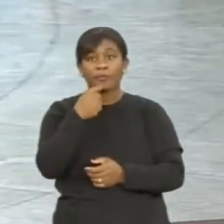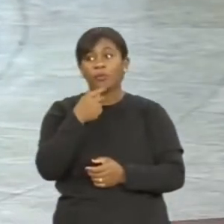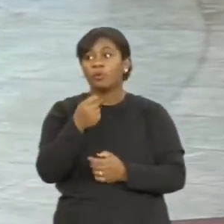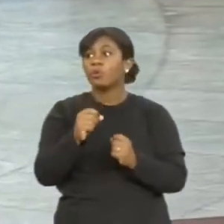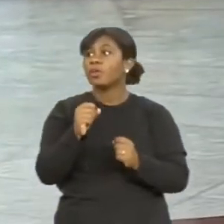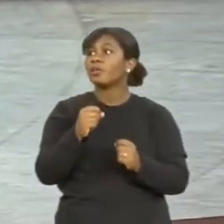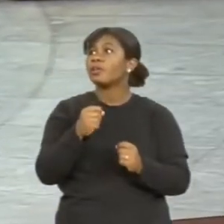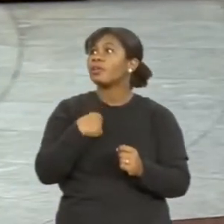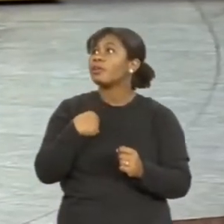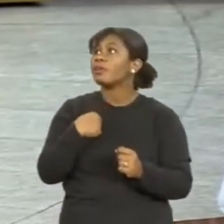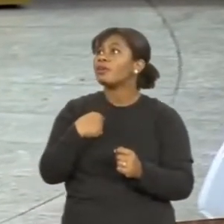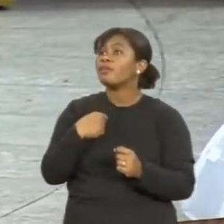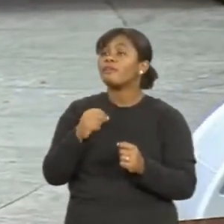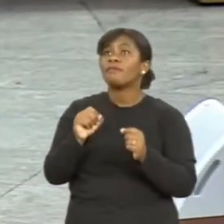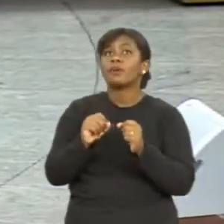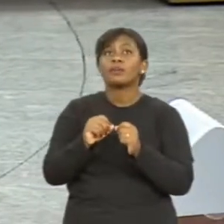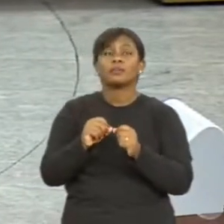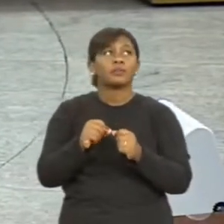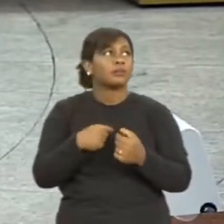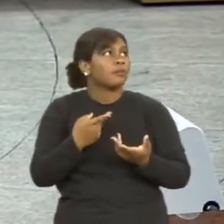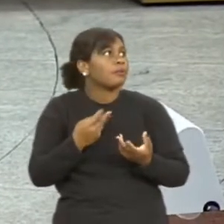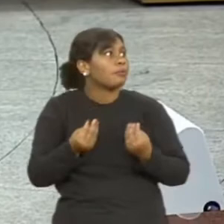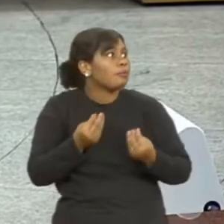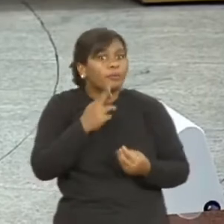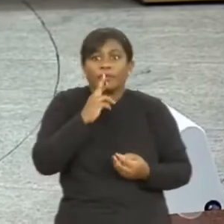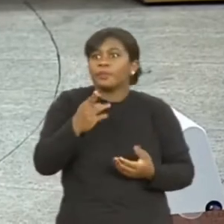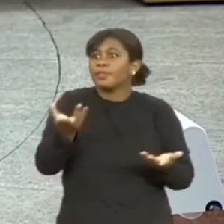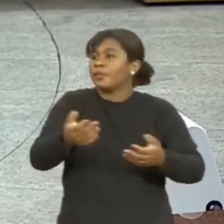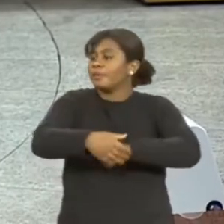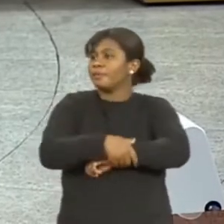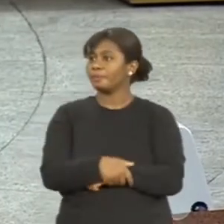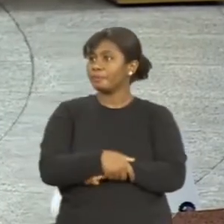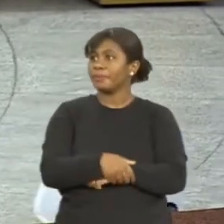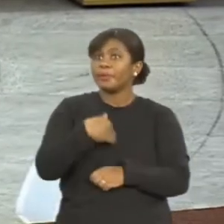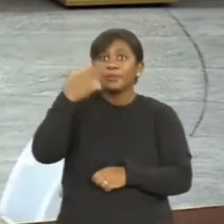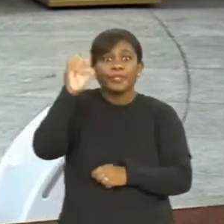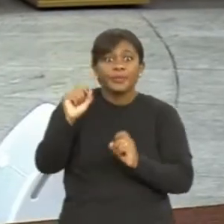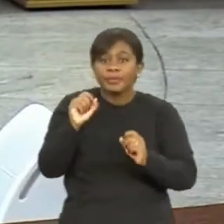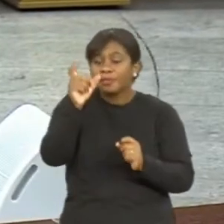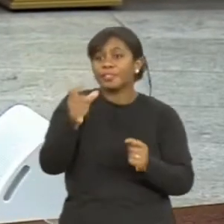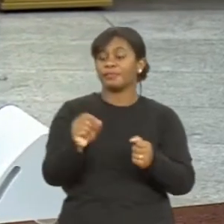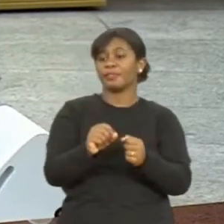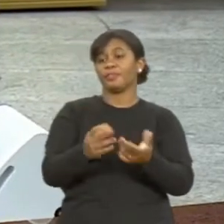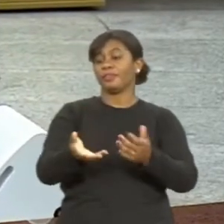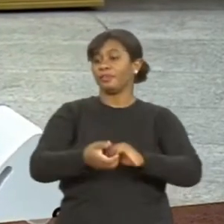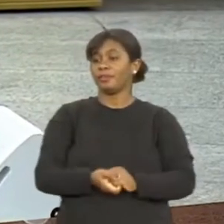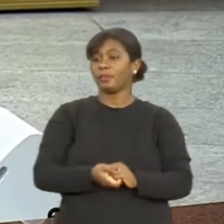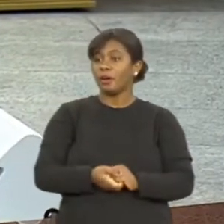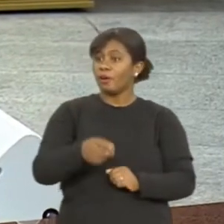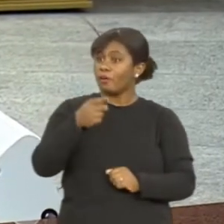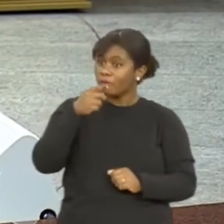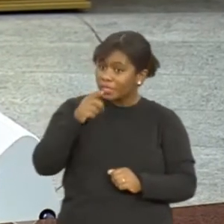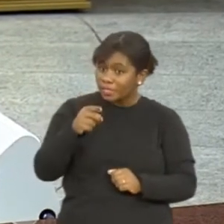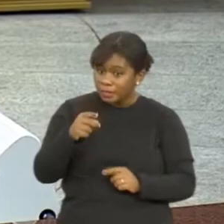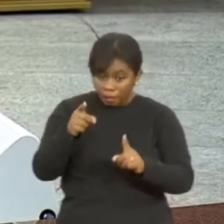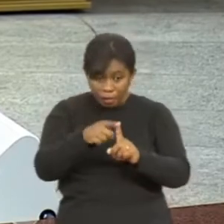E eu é que sei, é? Hã? Eu que sei. Tu arruma seu filho